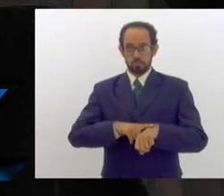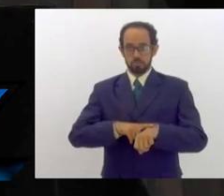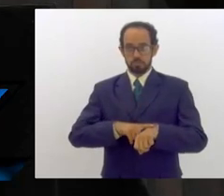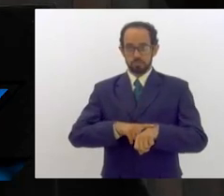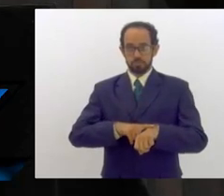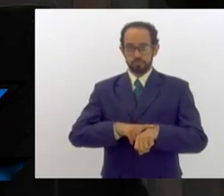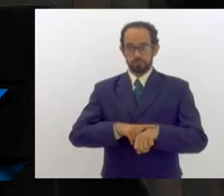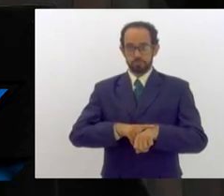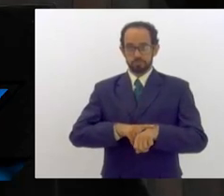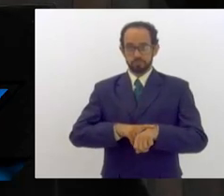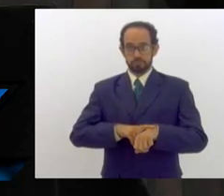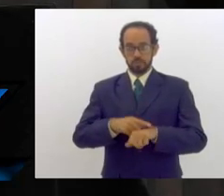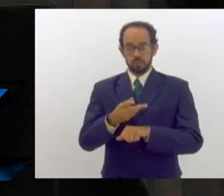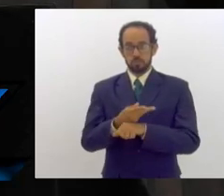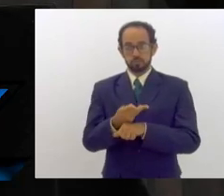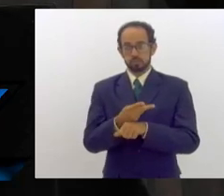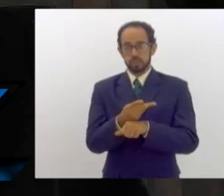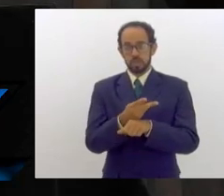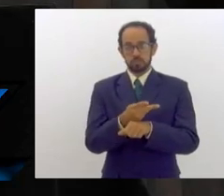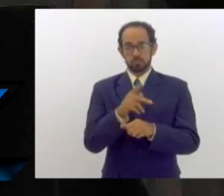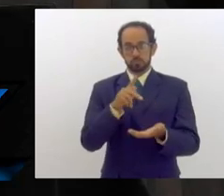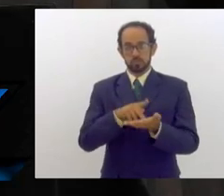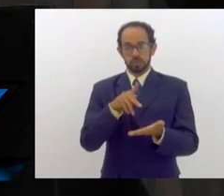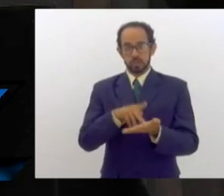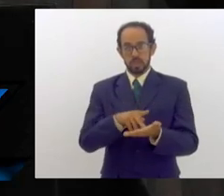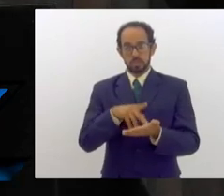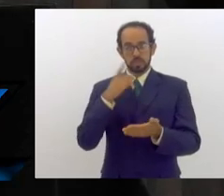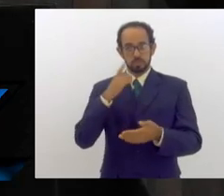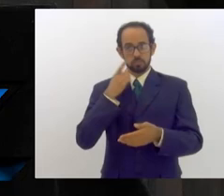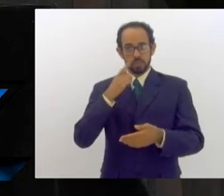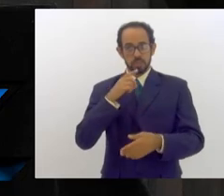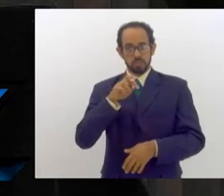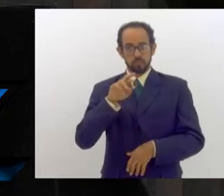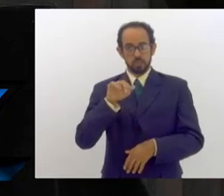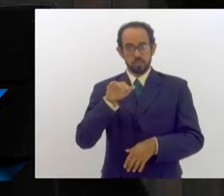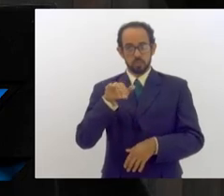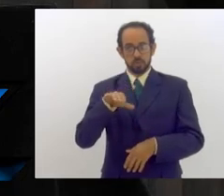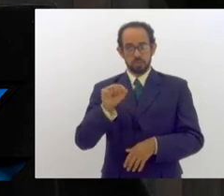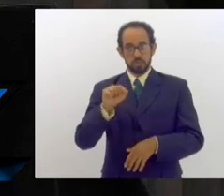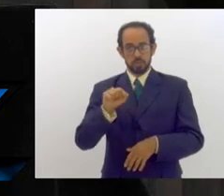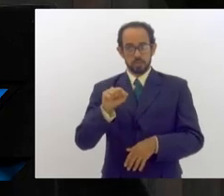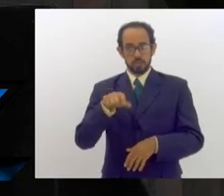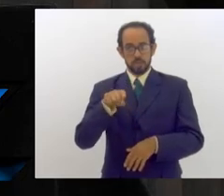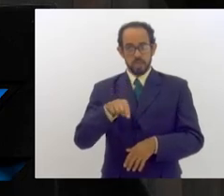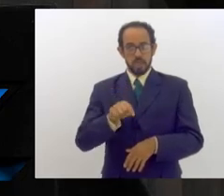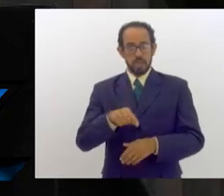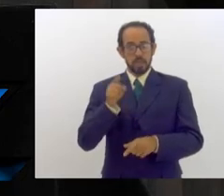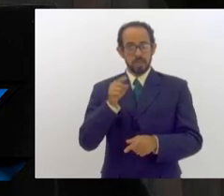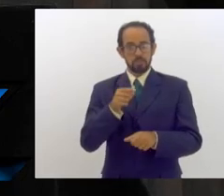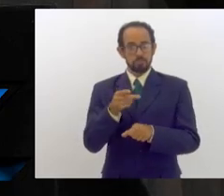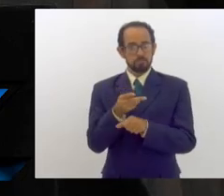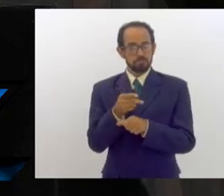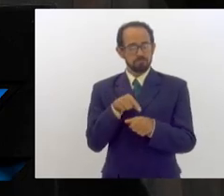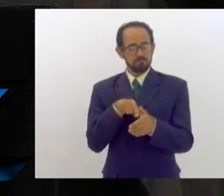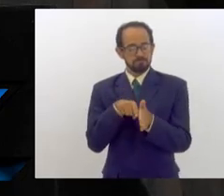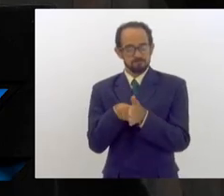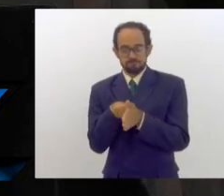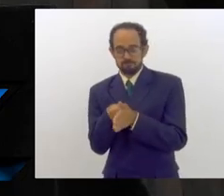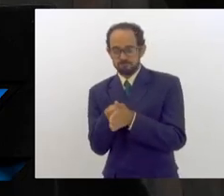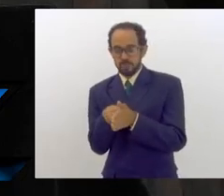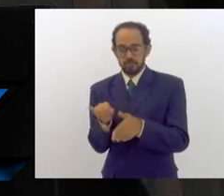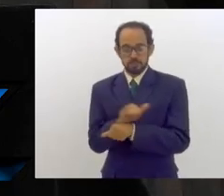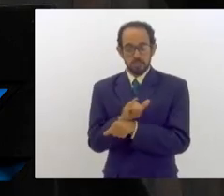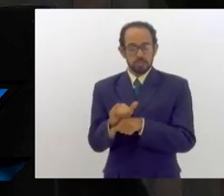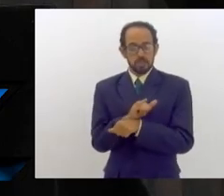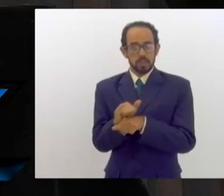buscarmos de fato Deputado a Verônica a tarifa Zero no tempo eu não vejo muito outro caminho